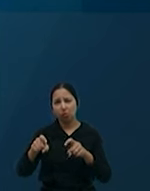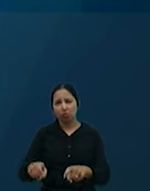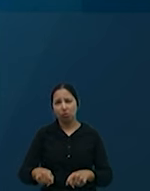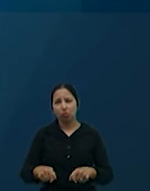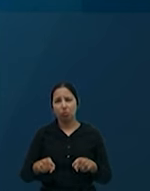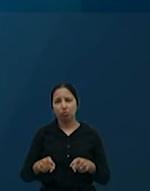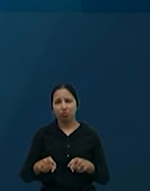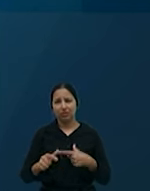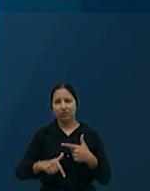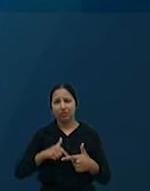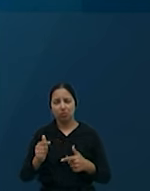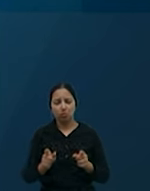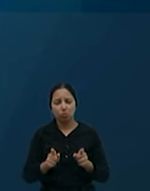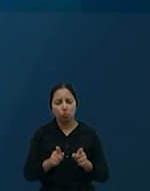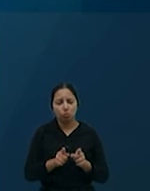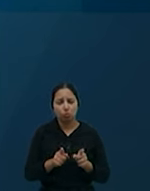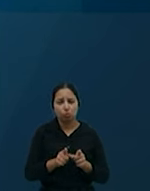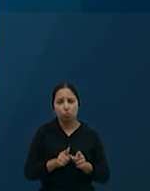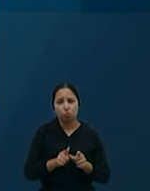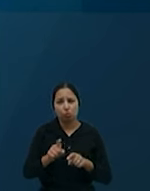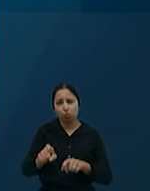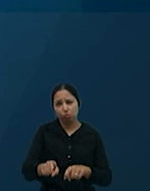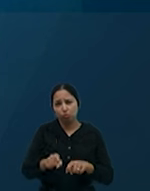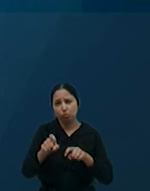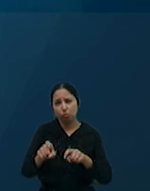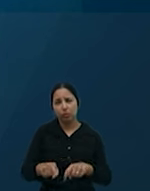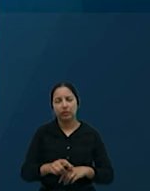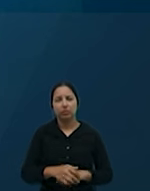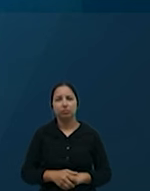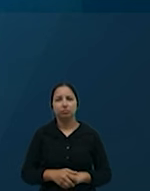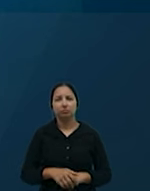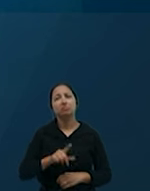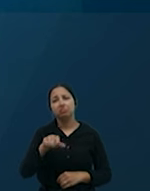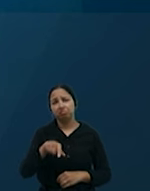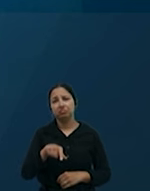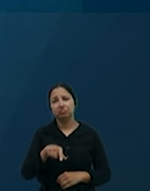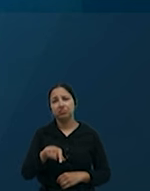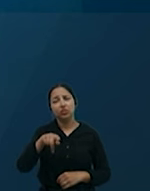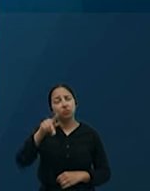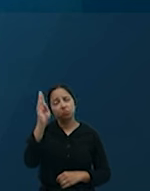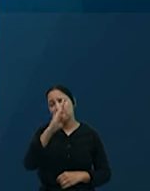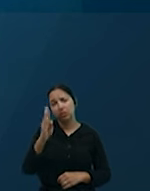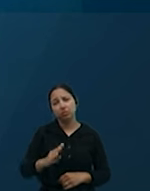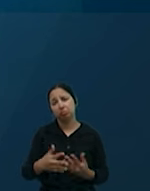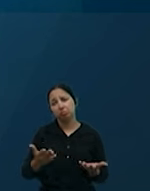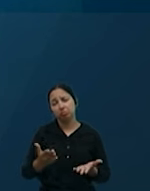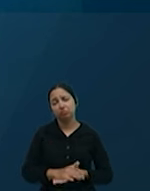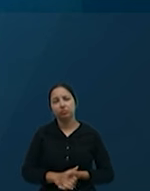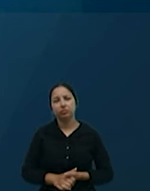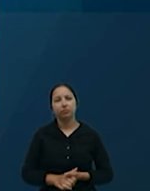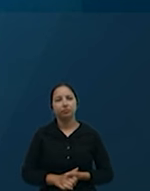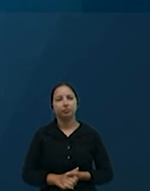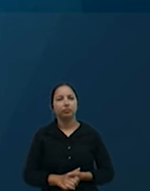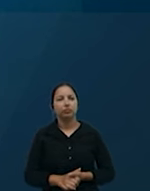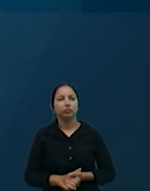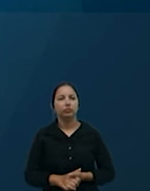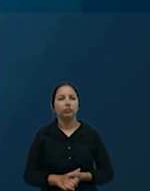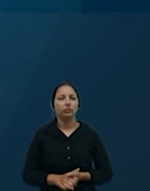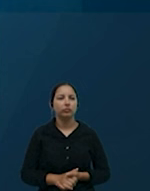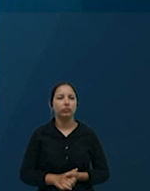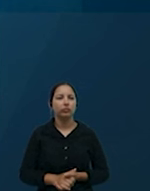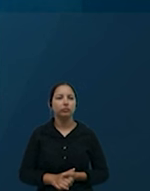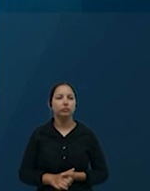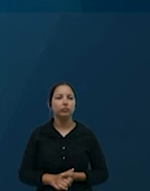micropropriedades. Essa é a realidade do Brasil, excelências. Eu trago aqui, e com